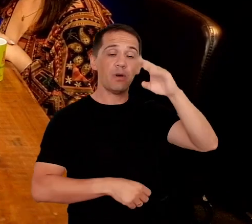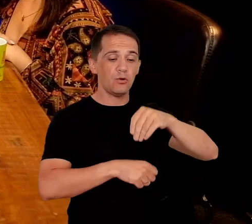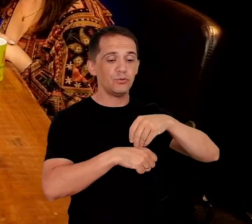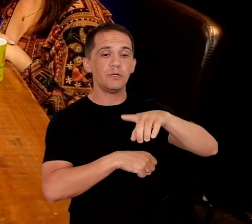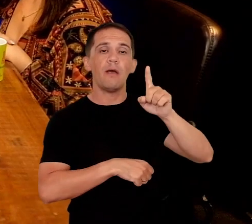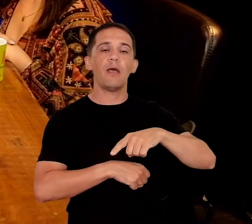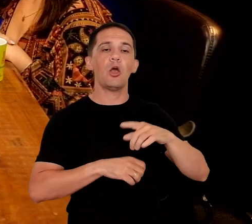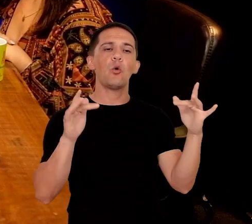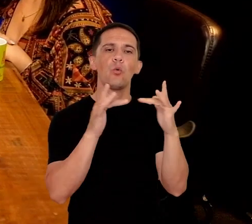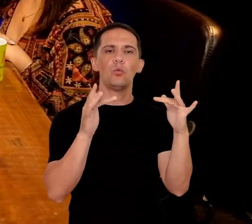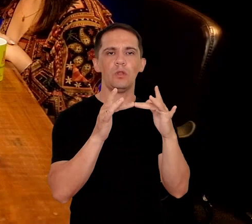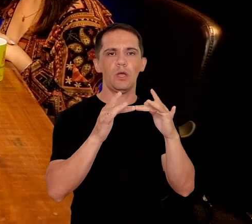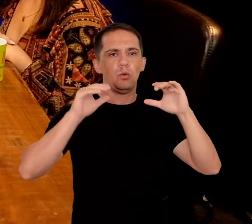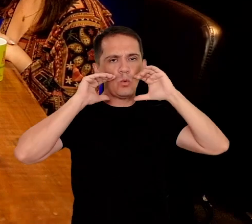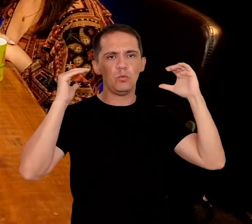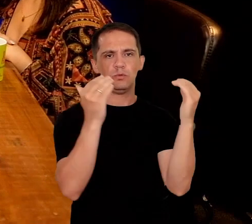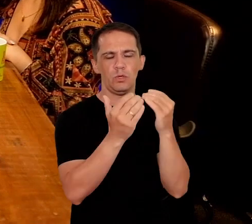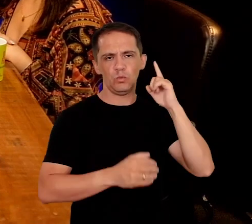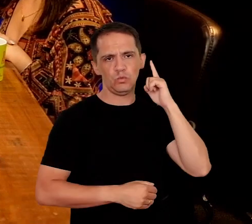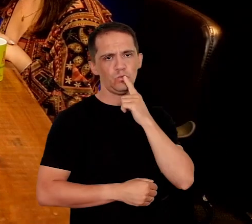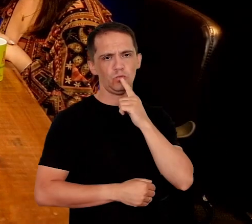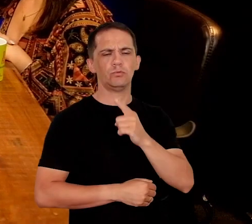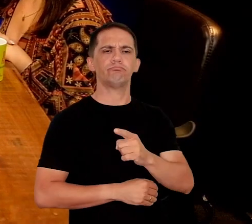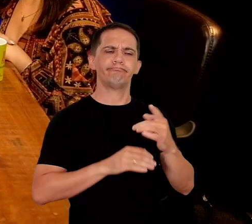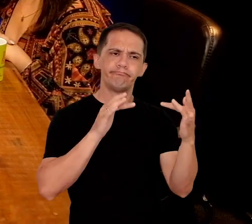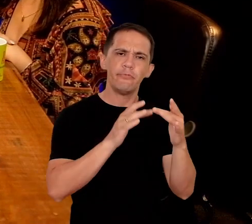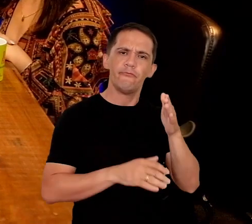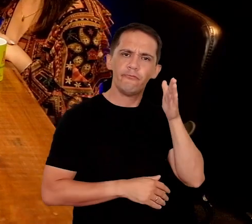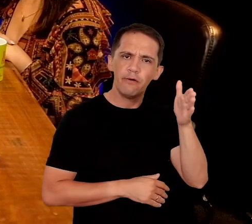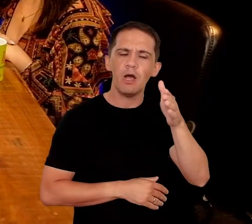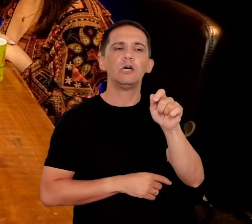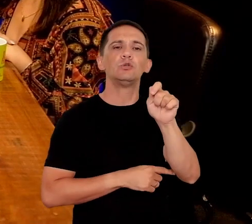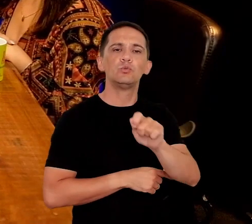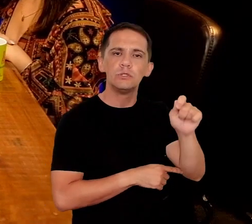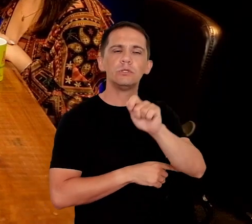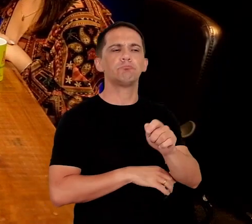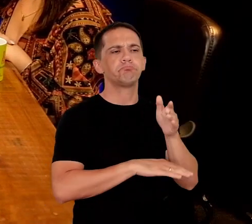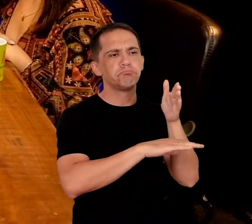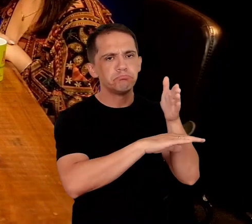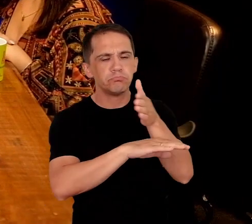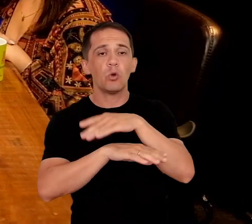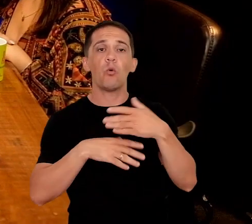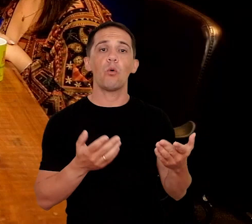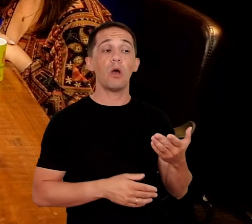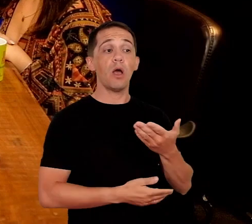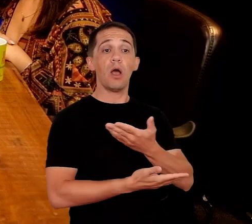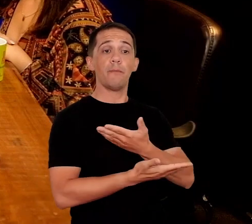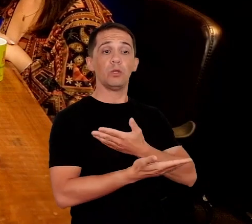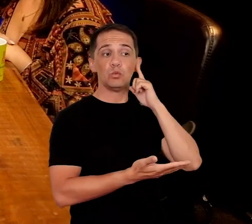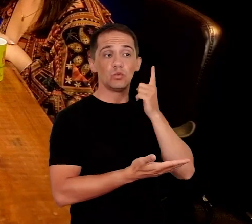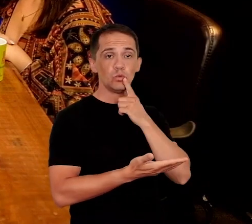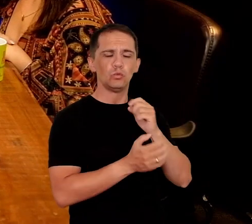de conhecer onde ficam os surdos, as associações que sejam, né? Ou procurar ter amigos surdos mesmo para ter essa convivência com